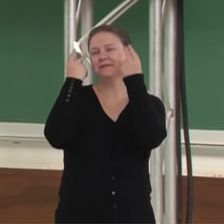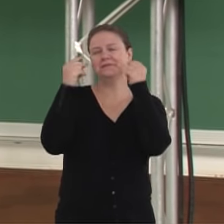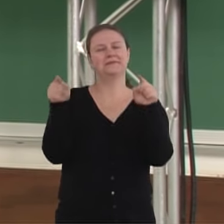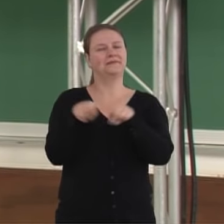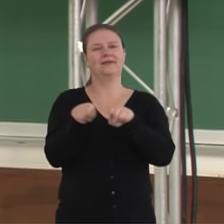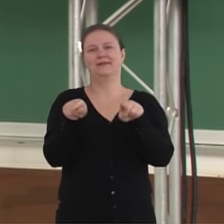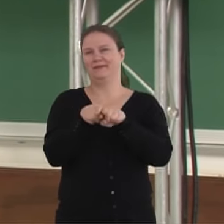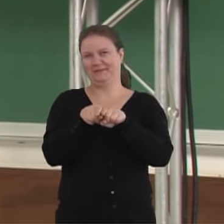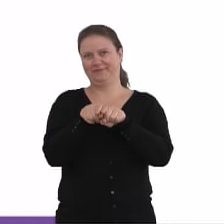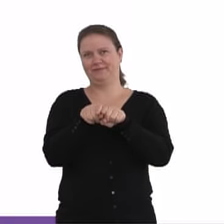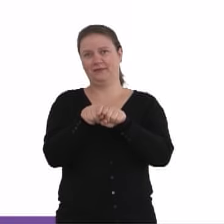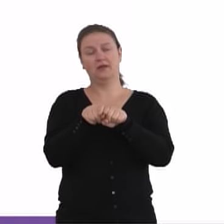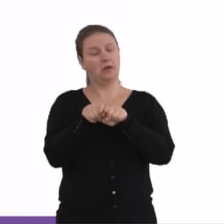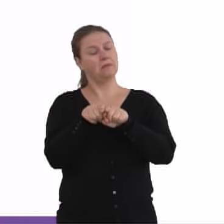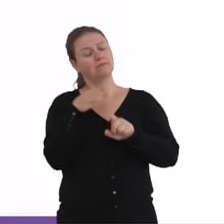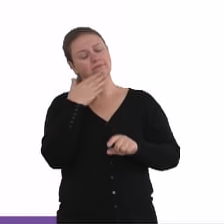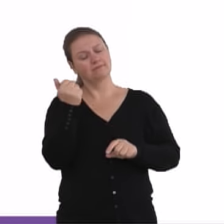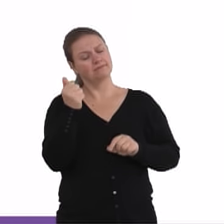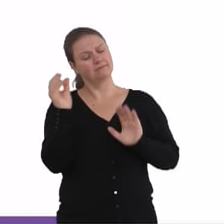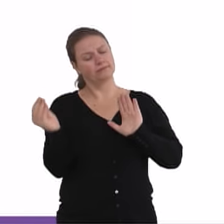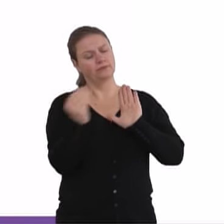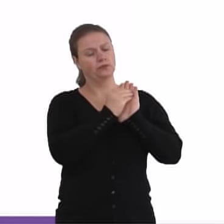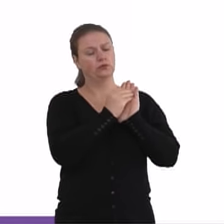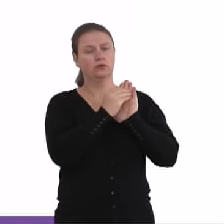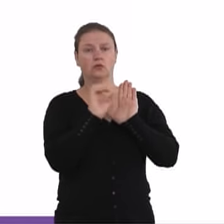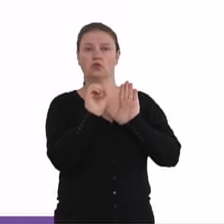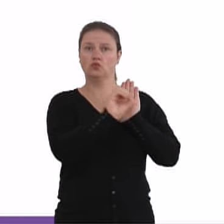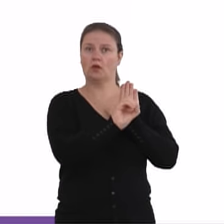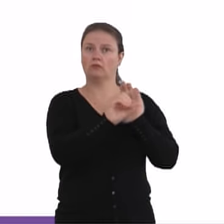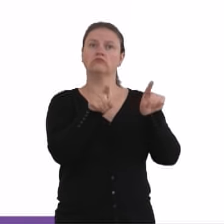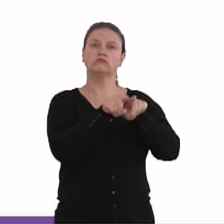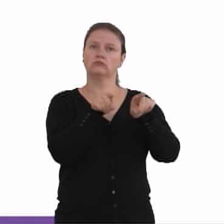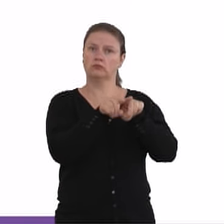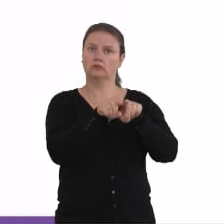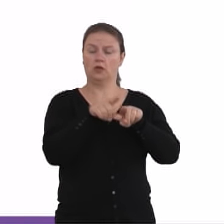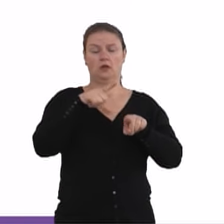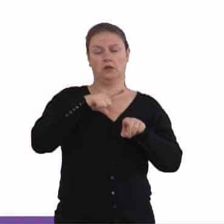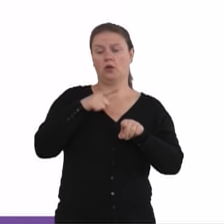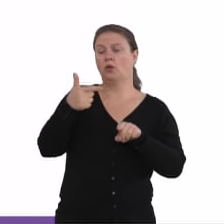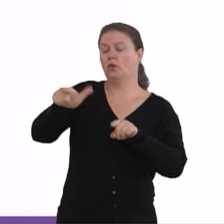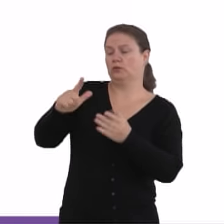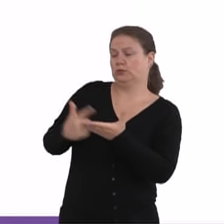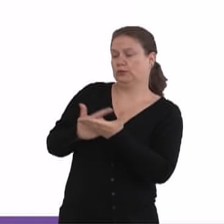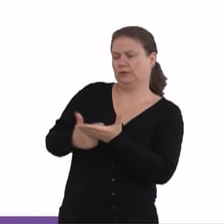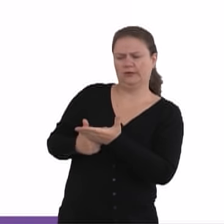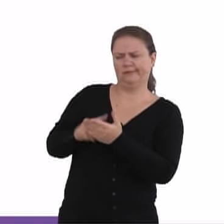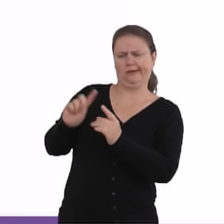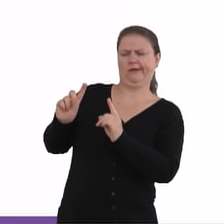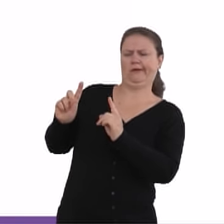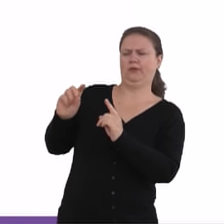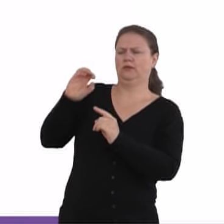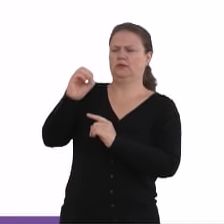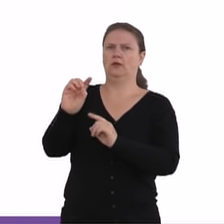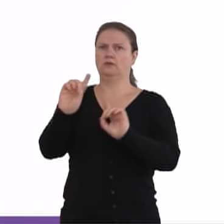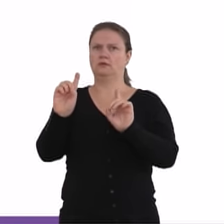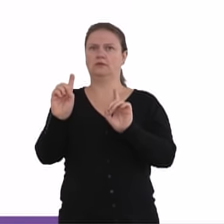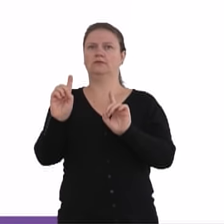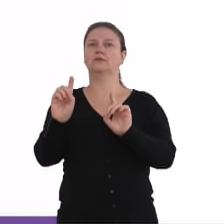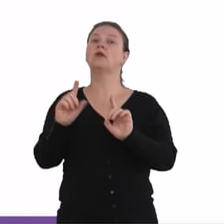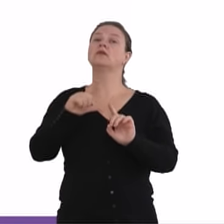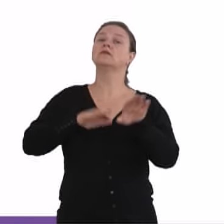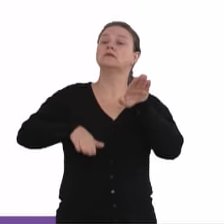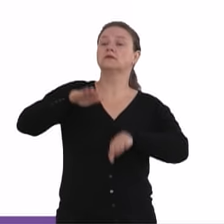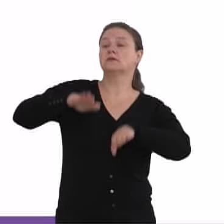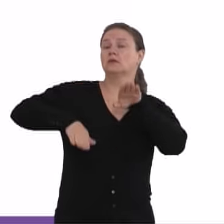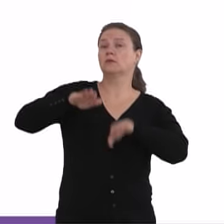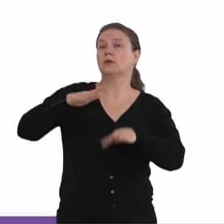eu deixei aqui o 0. Alguns livros consideram o 0 que não é um número natural, mas alguns livros consideram. Então, em algum